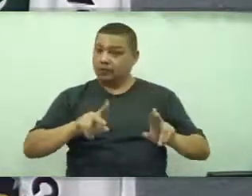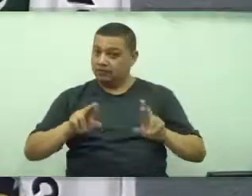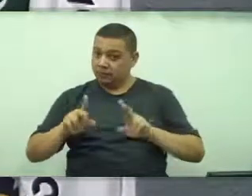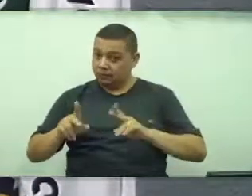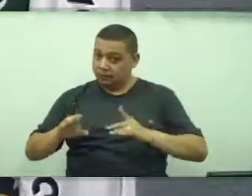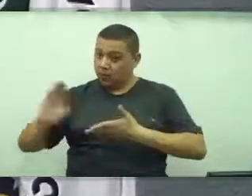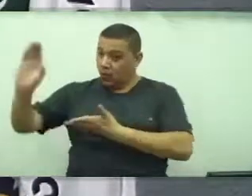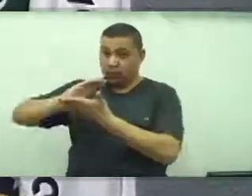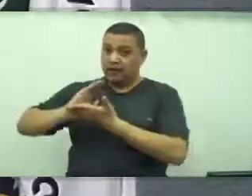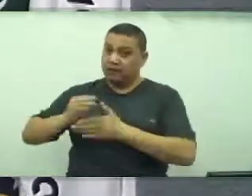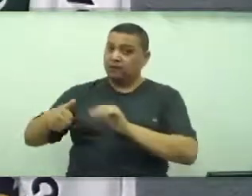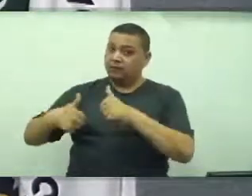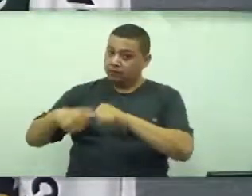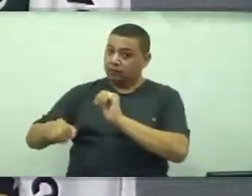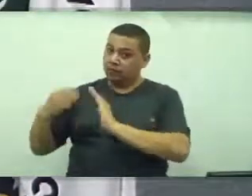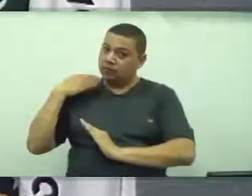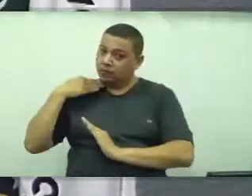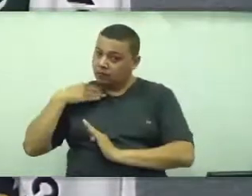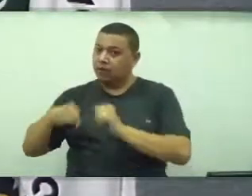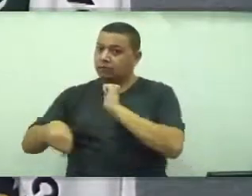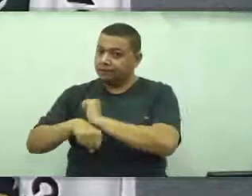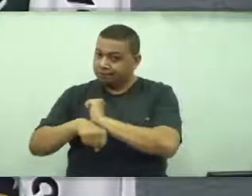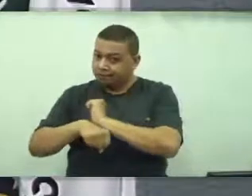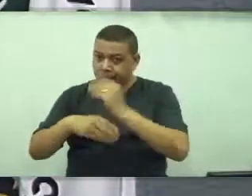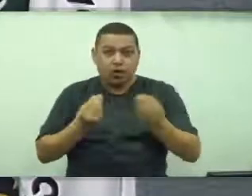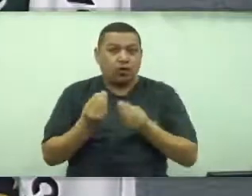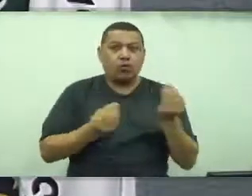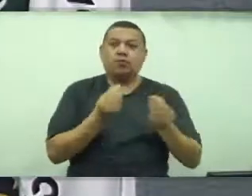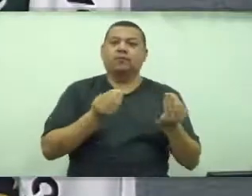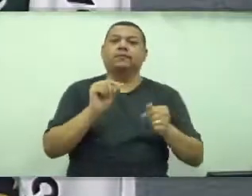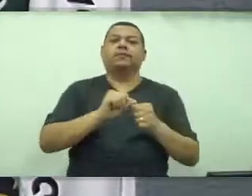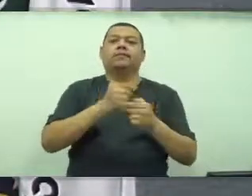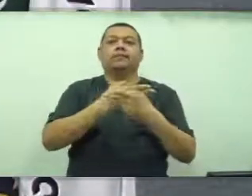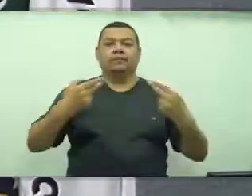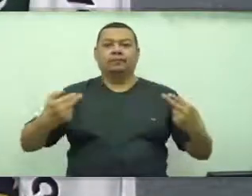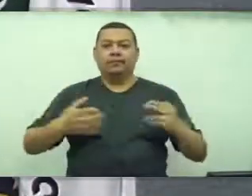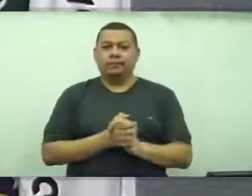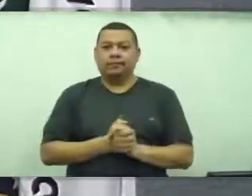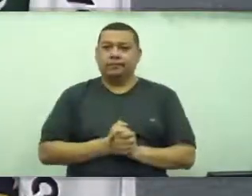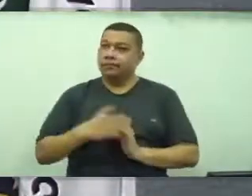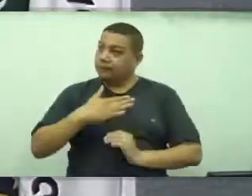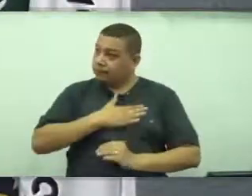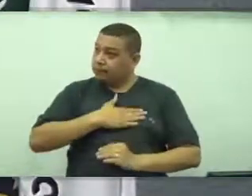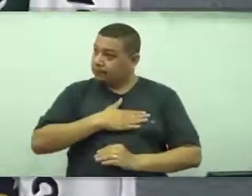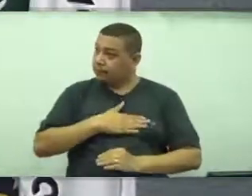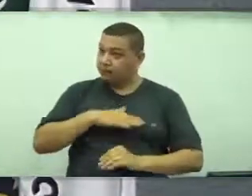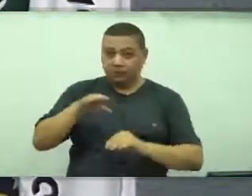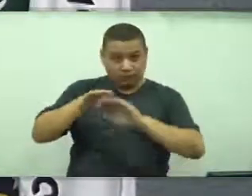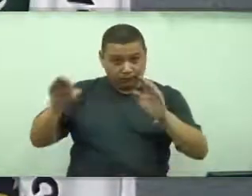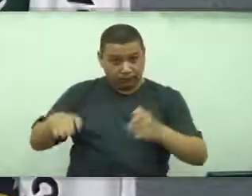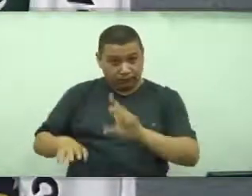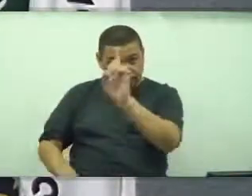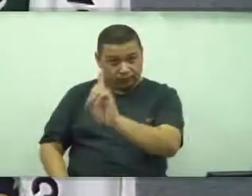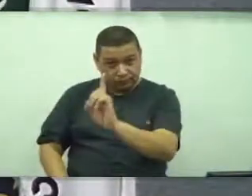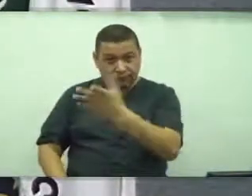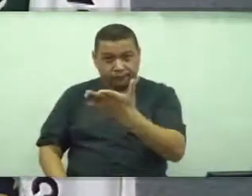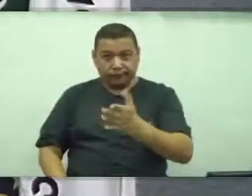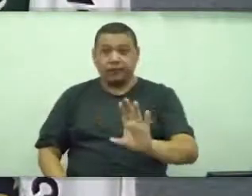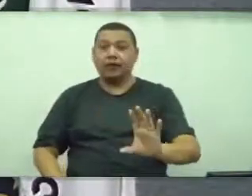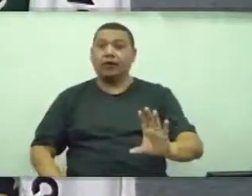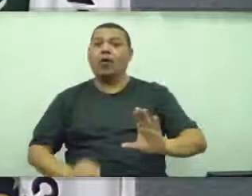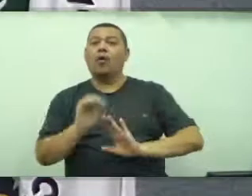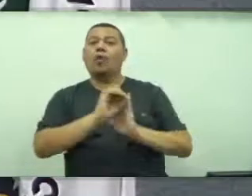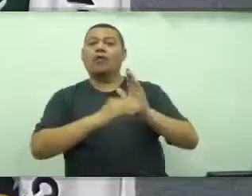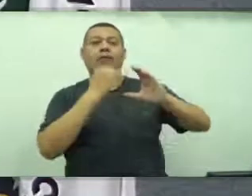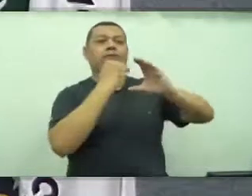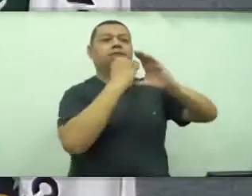Recurso federal, ele tem um certo prazo, tem que cadastrar o recurso para poder ser utilizado. Gostaria que a mesa encaminhasse esse